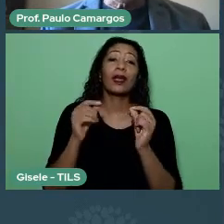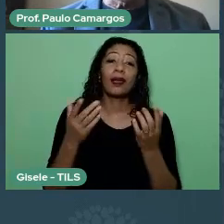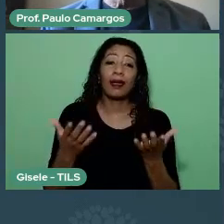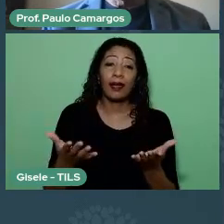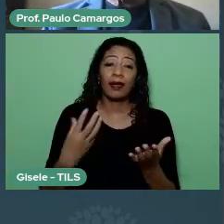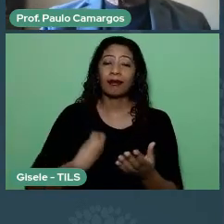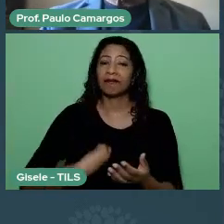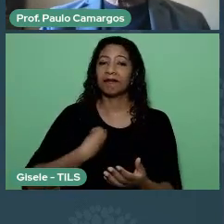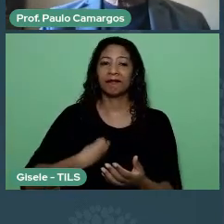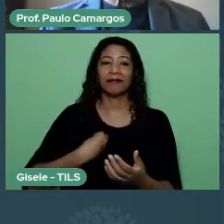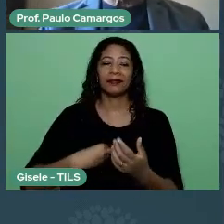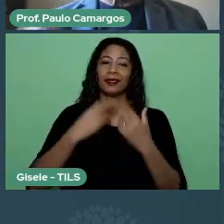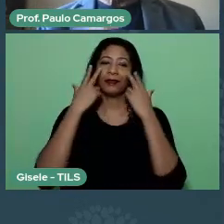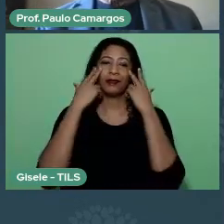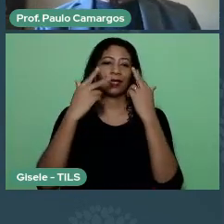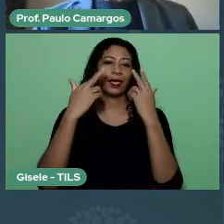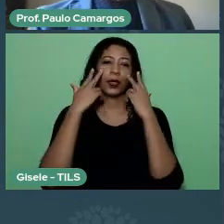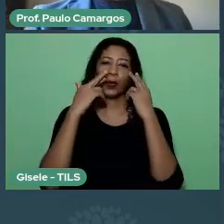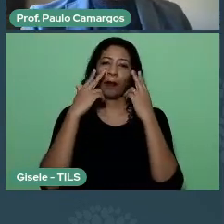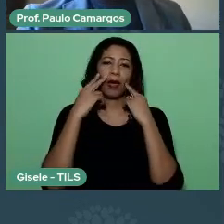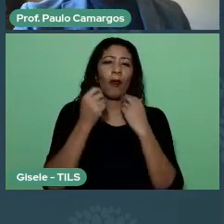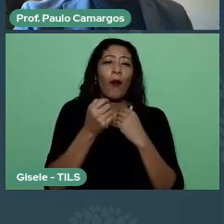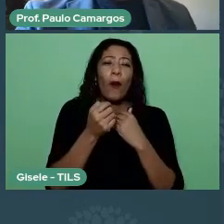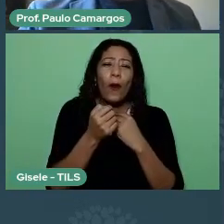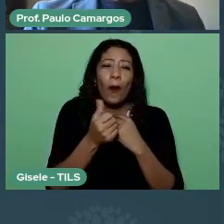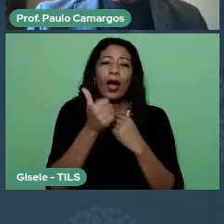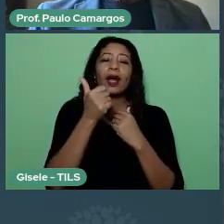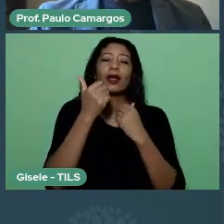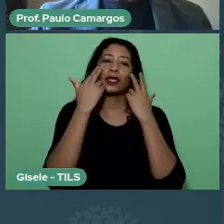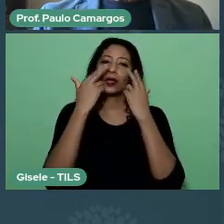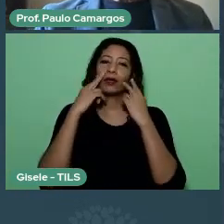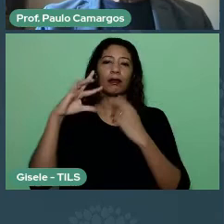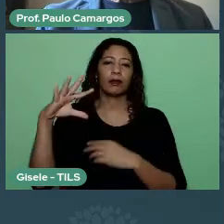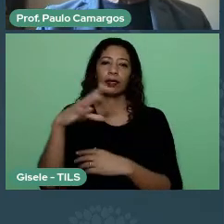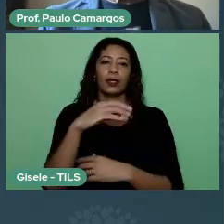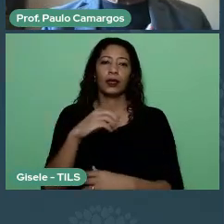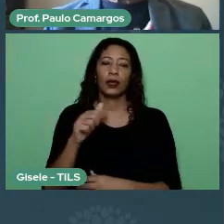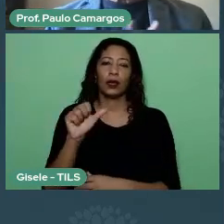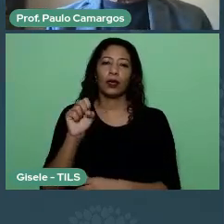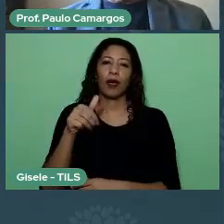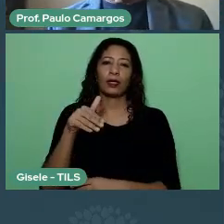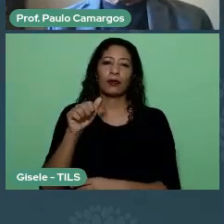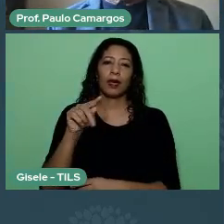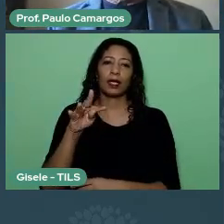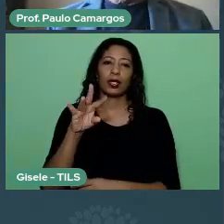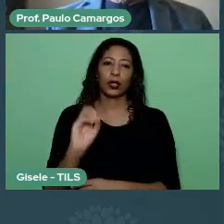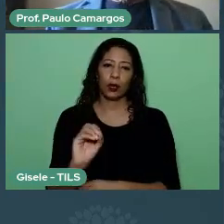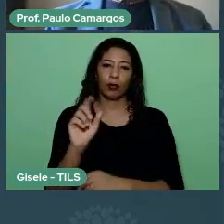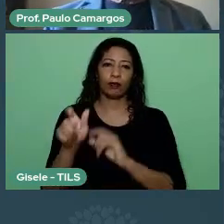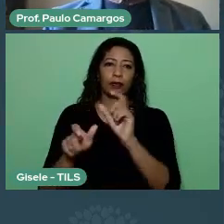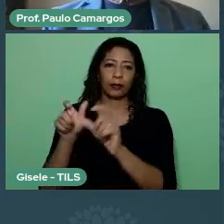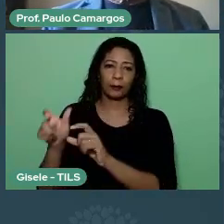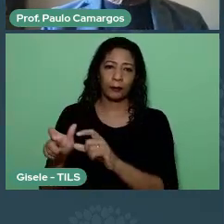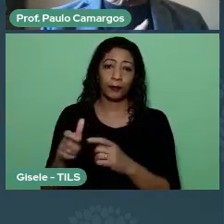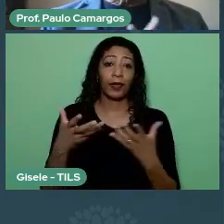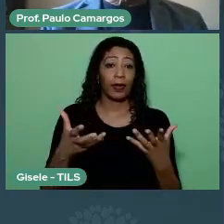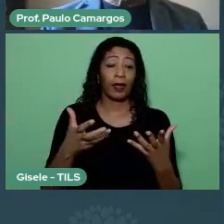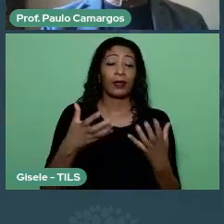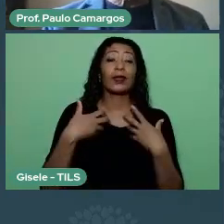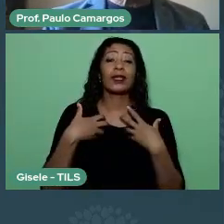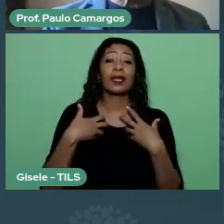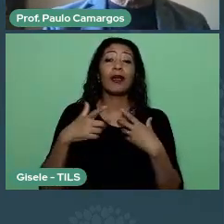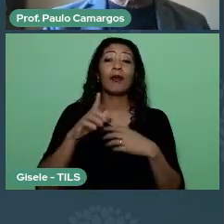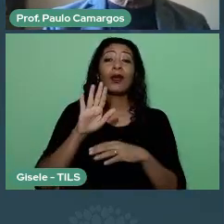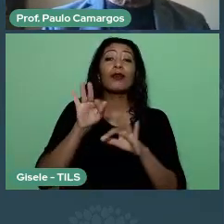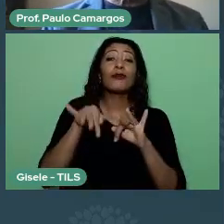vida normal ou quase normal para todos os asmáticos. É isso que nós queremos aqui no final. Essa criança que é